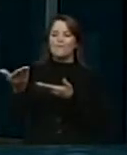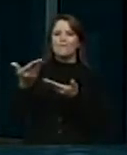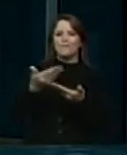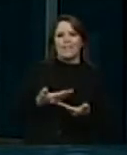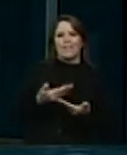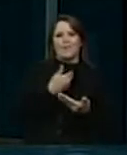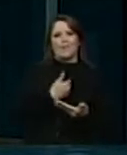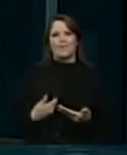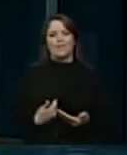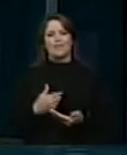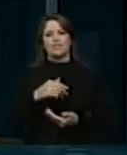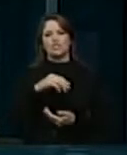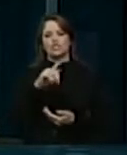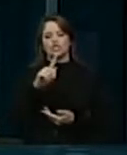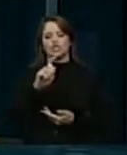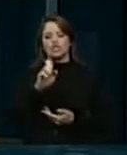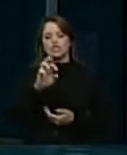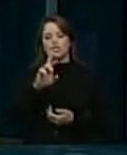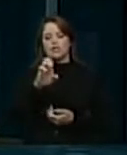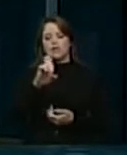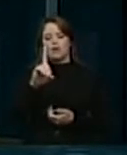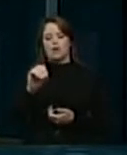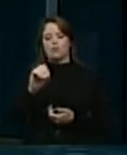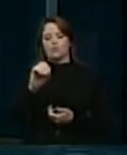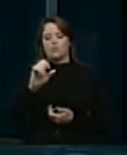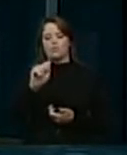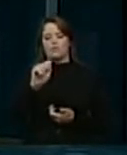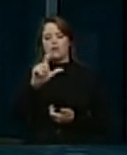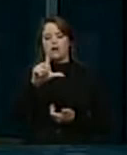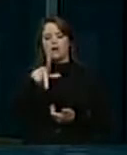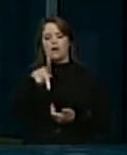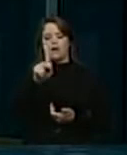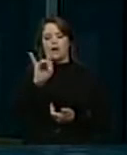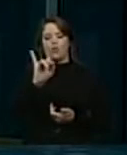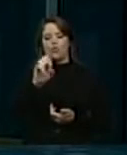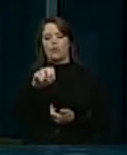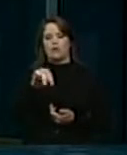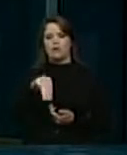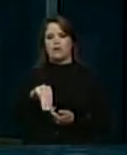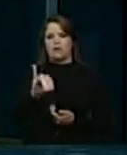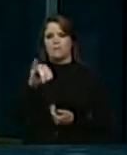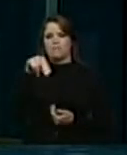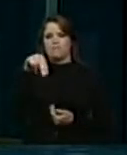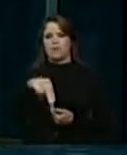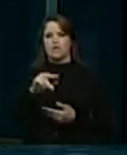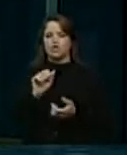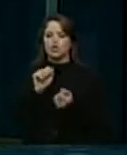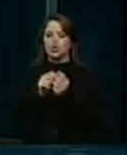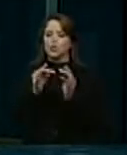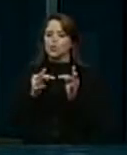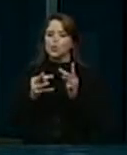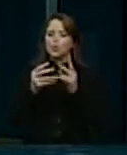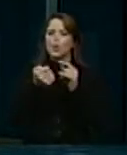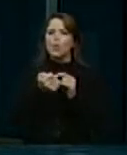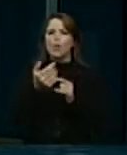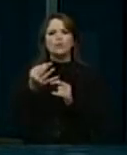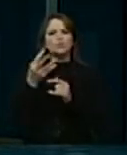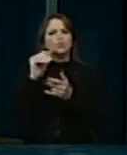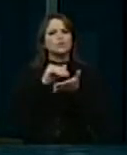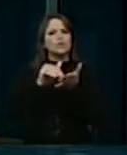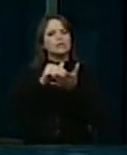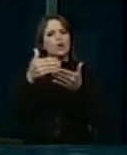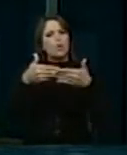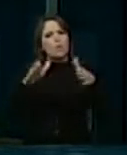o governador Geraldo Alckmin. O governador, acompanhado de quase todo o seu secretariado,